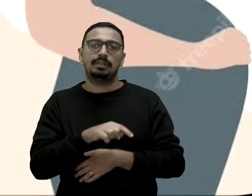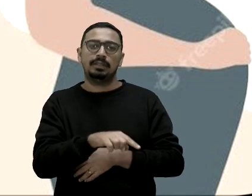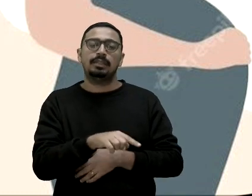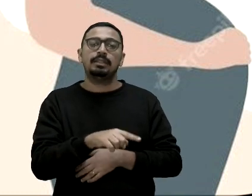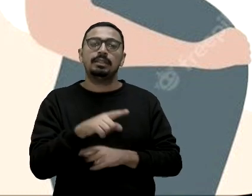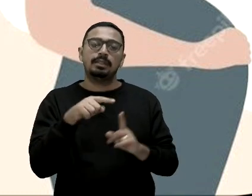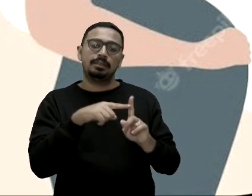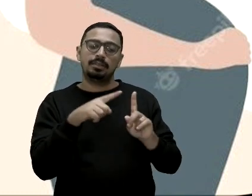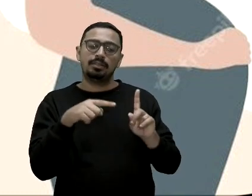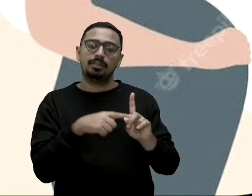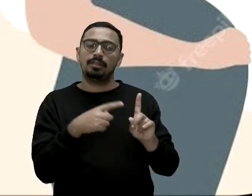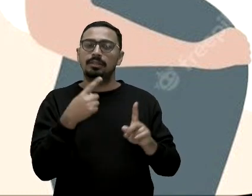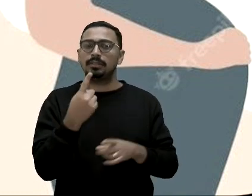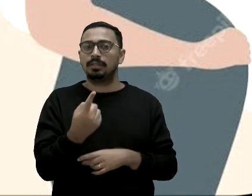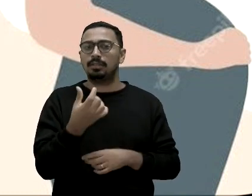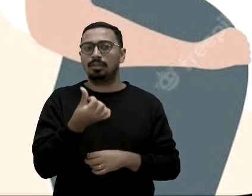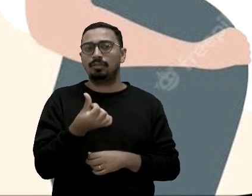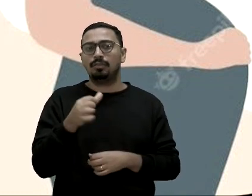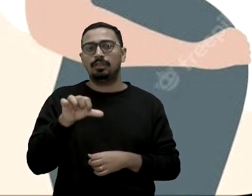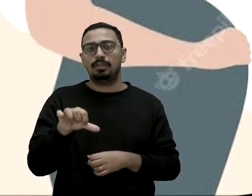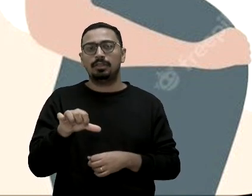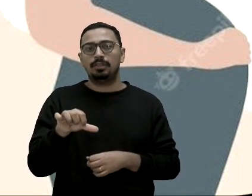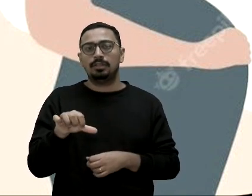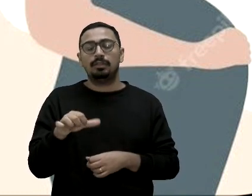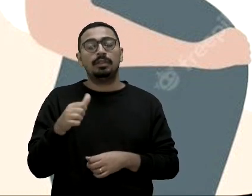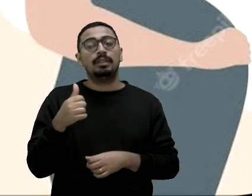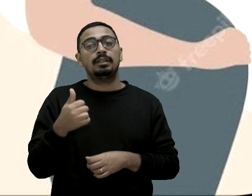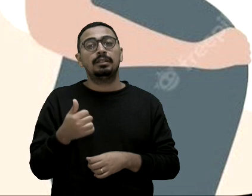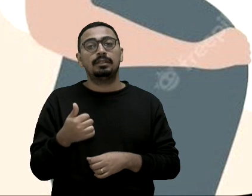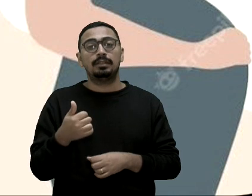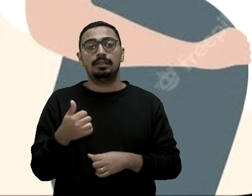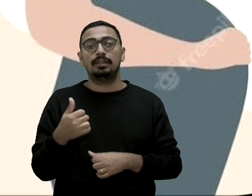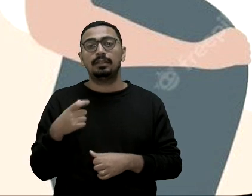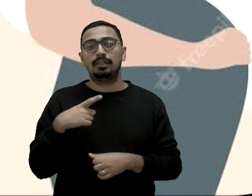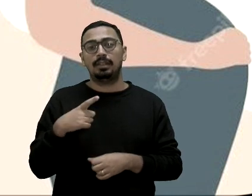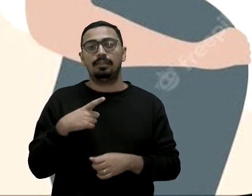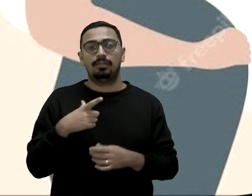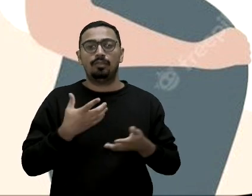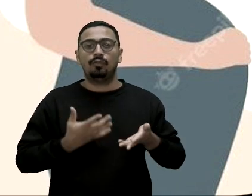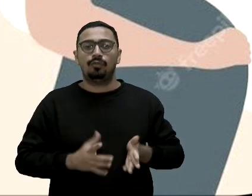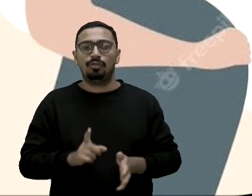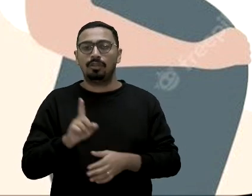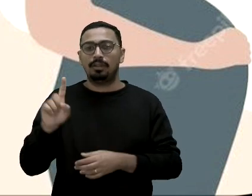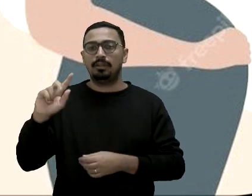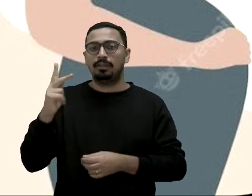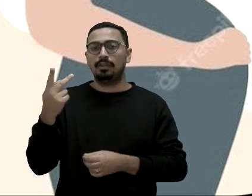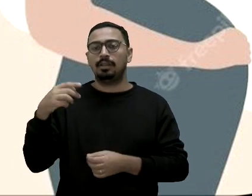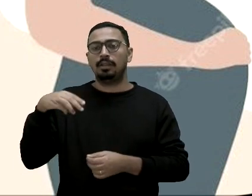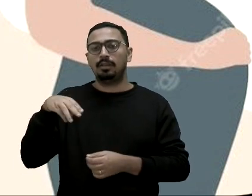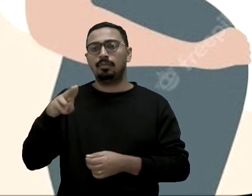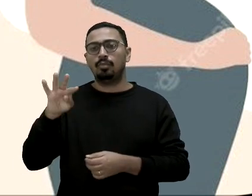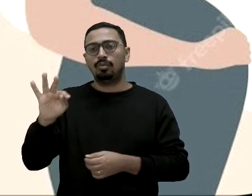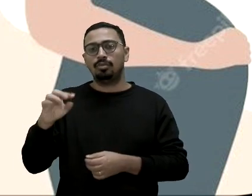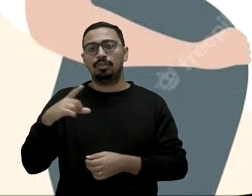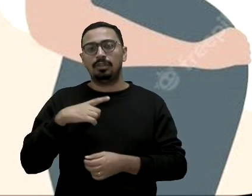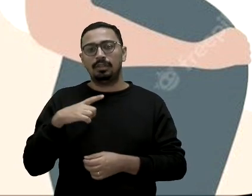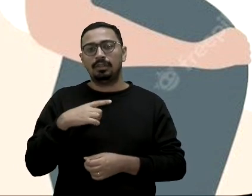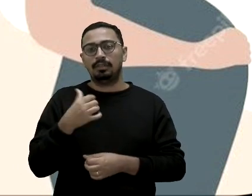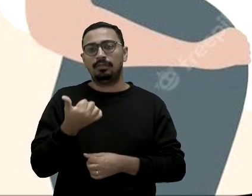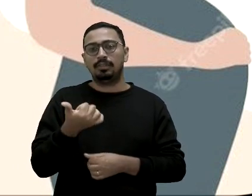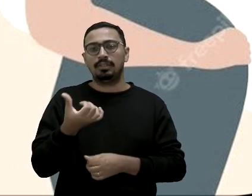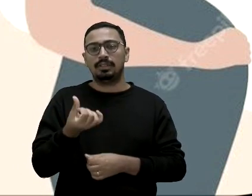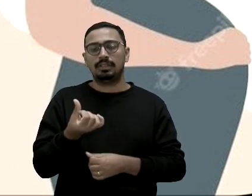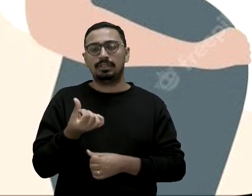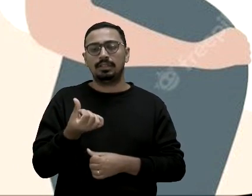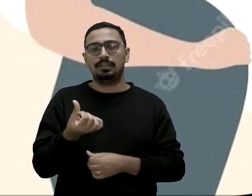gestantes, 195 tiveram seus bebês lá no Agamute e tivemos 16 abortos desses